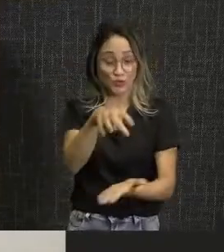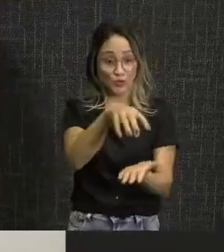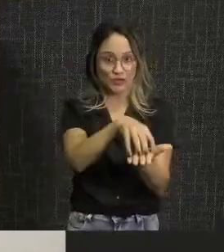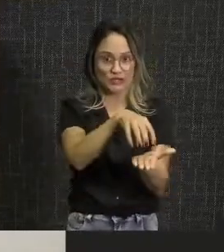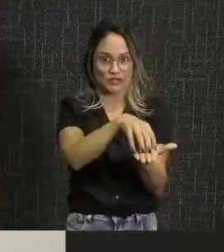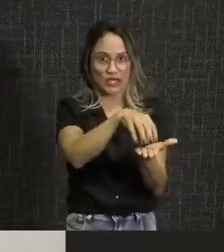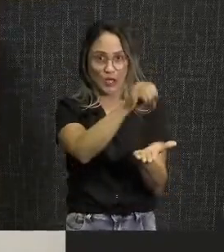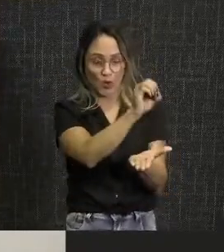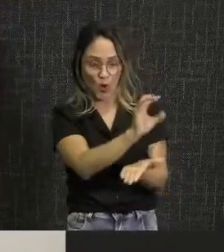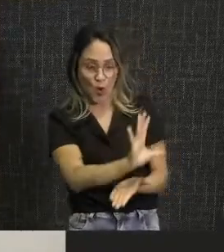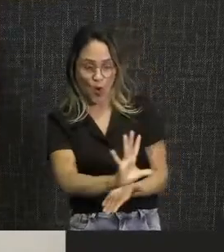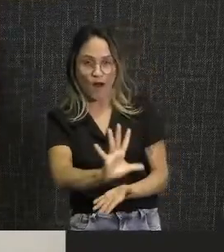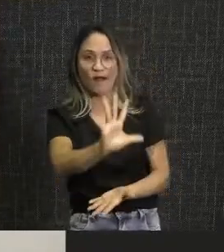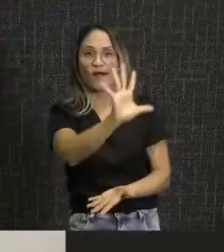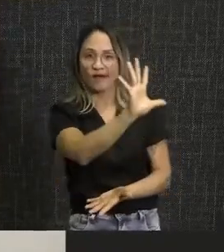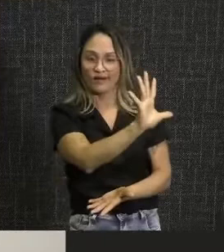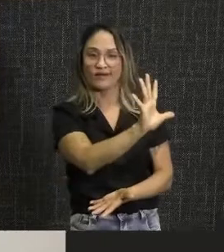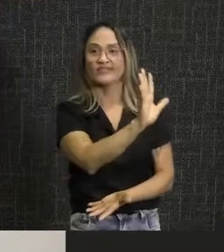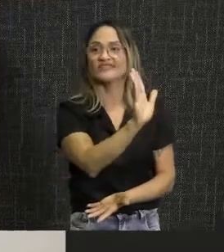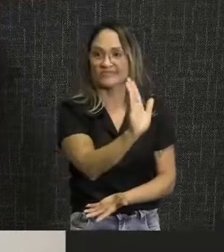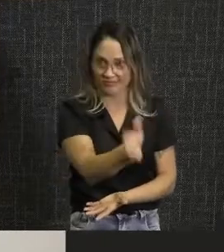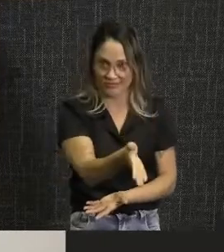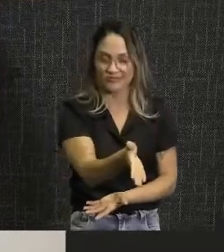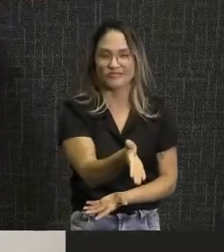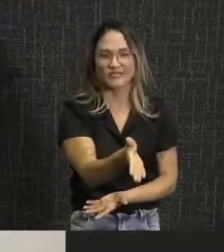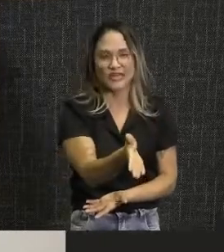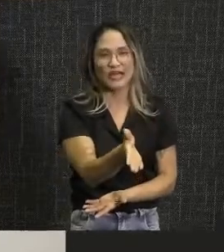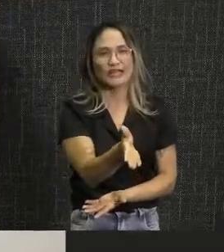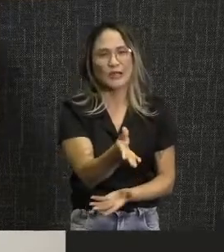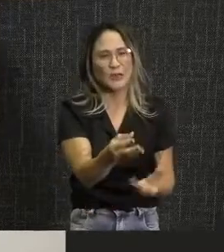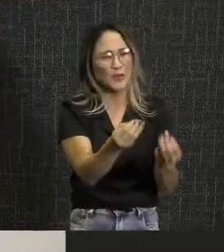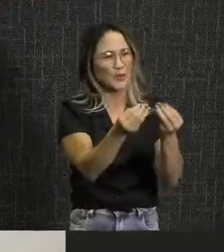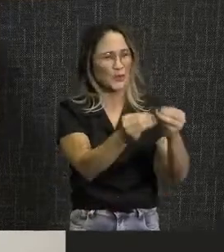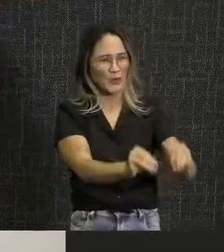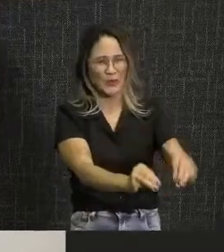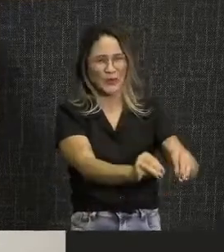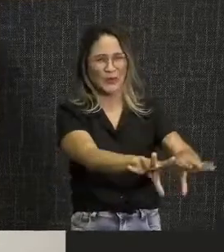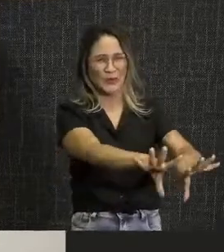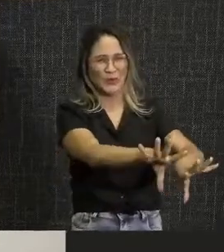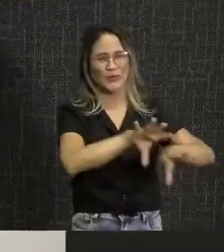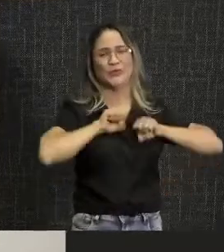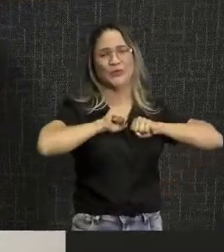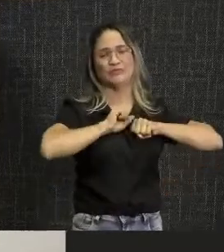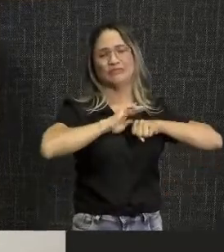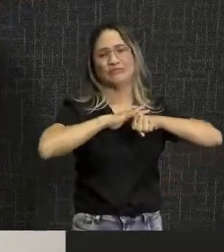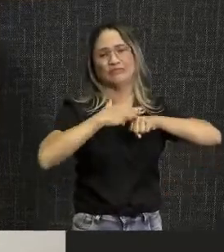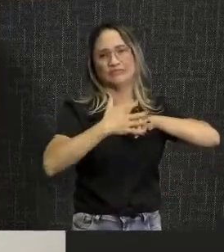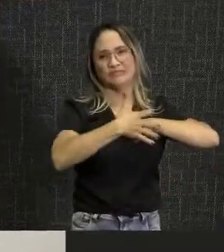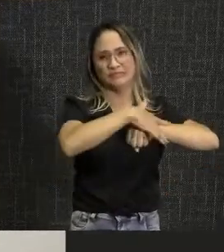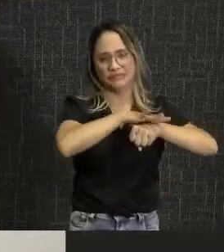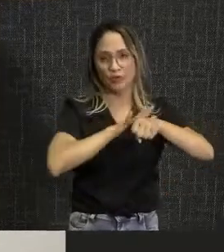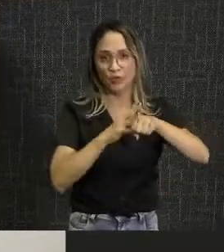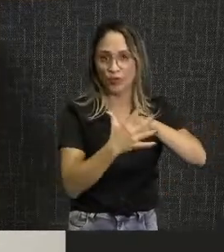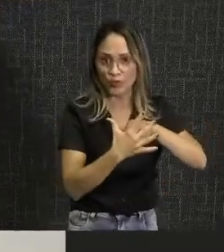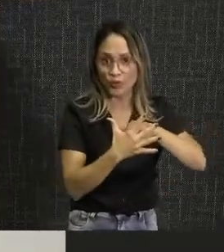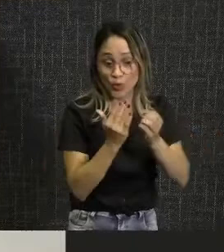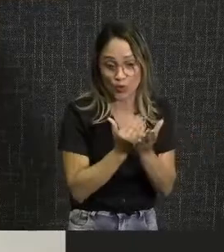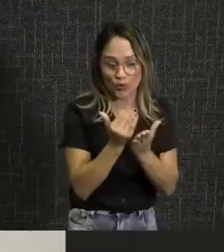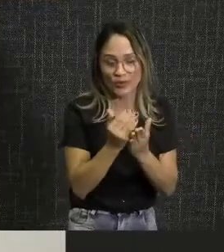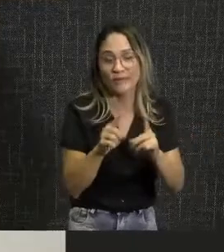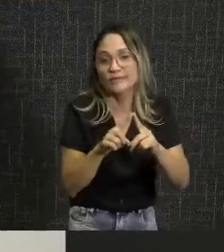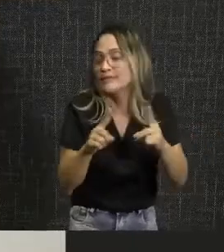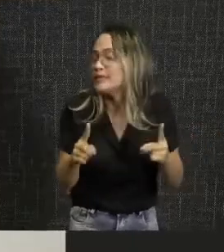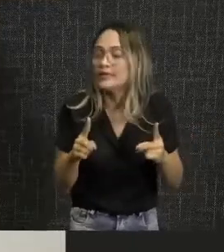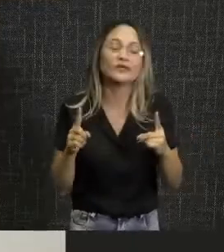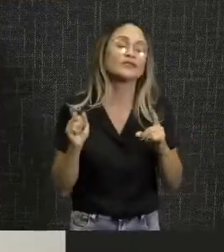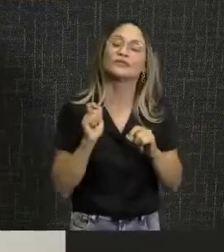eles foram menos acometidos no começo. Tá? Mas o que